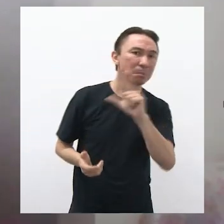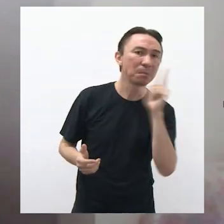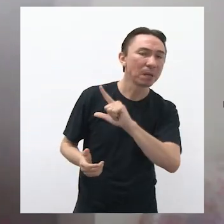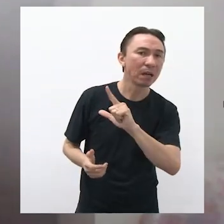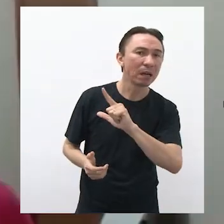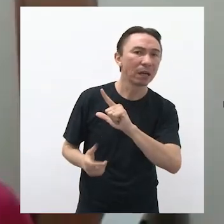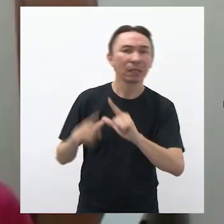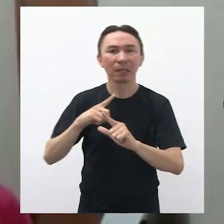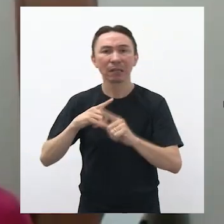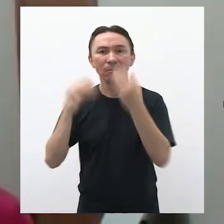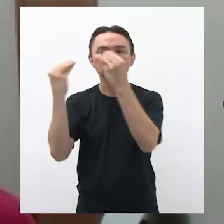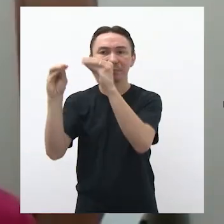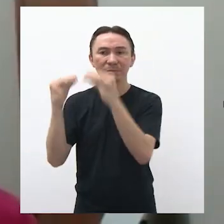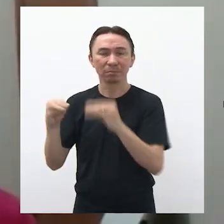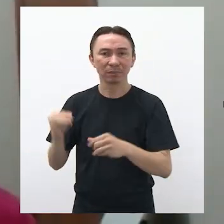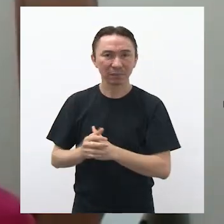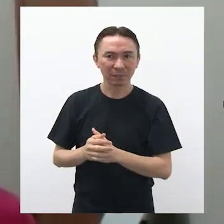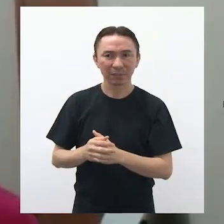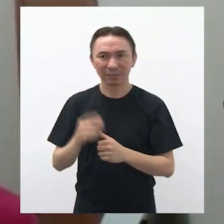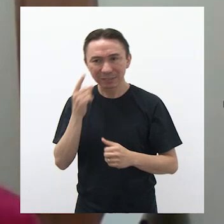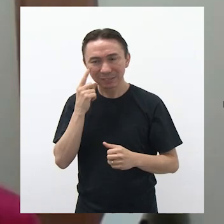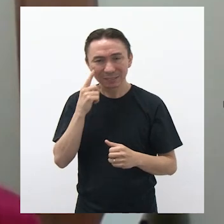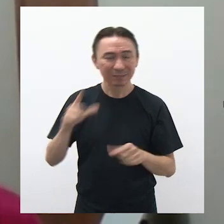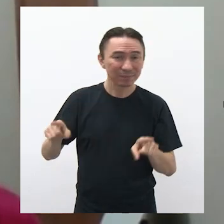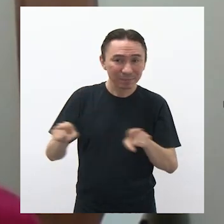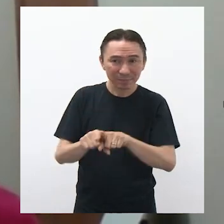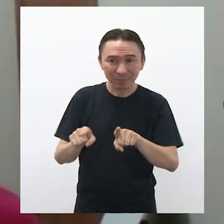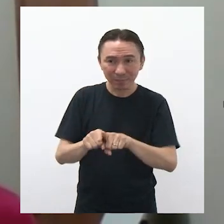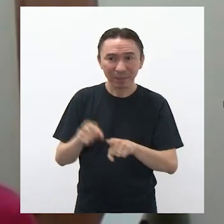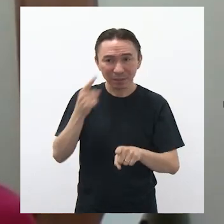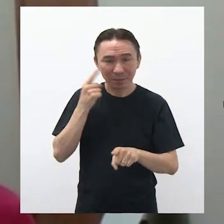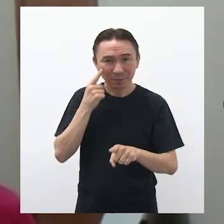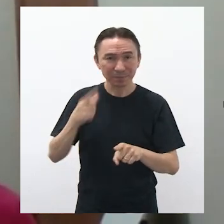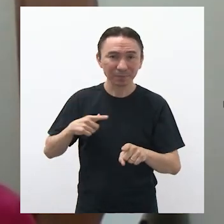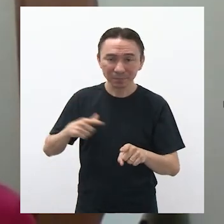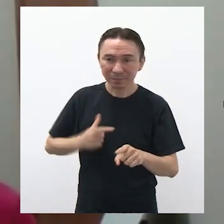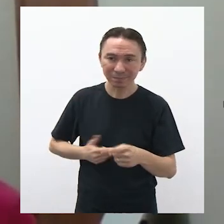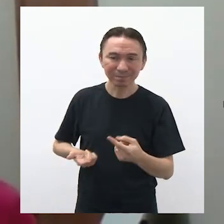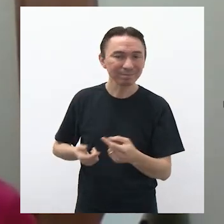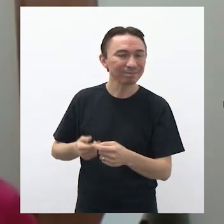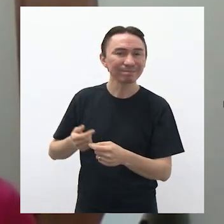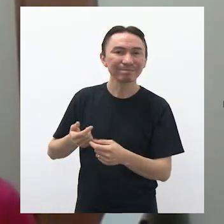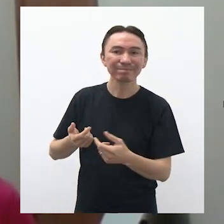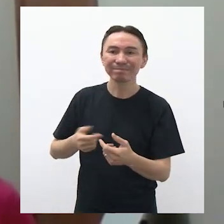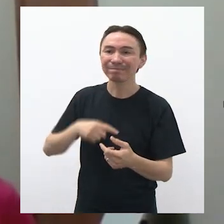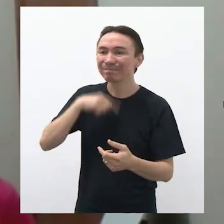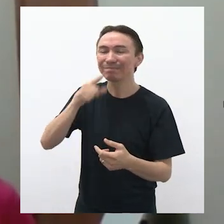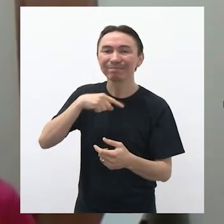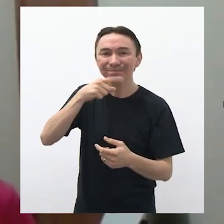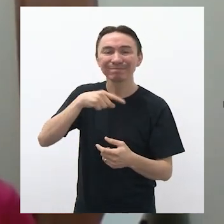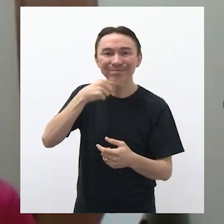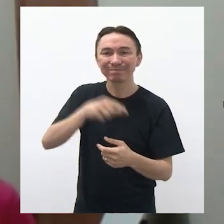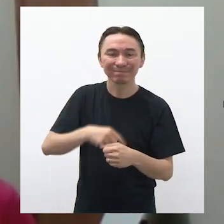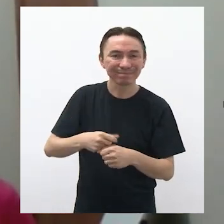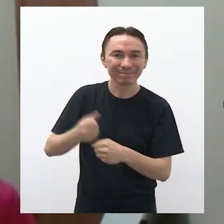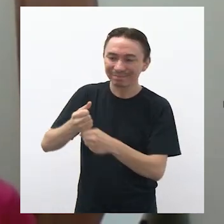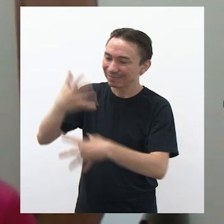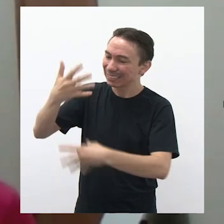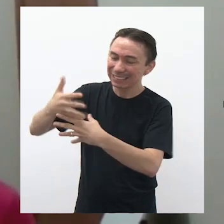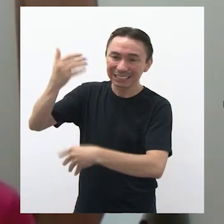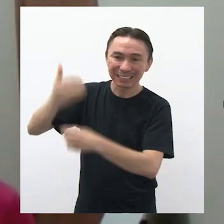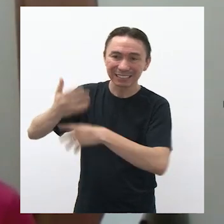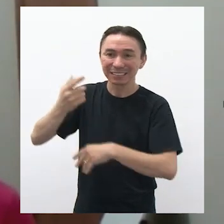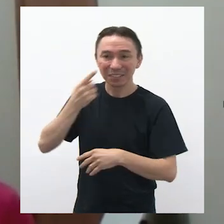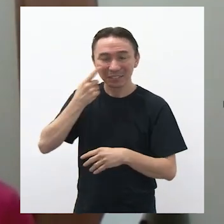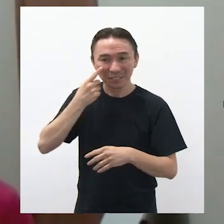Estou procurando aqui no SED também com os professores, mas o meu perfil ele não abre para o SED. Mas eu vou tentar